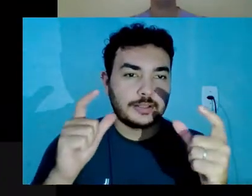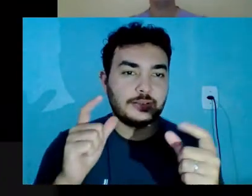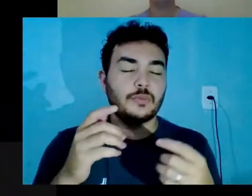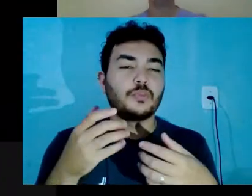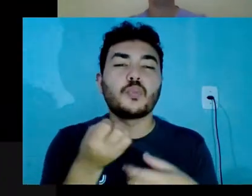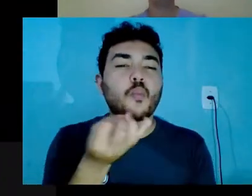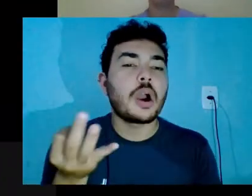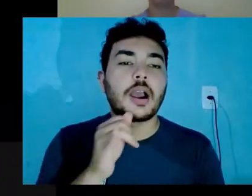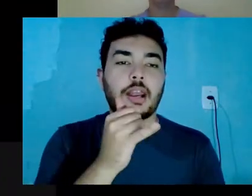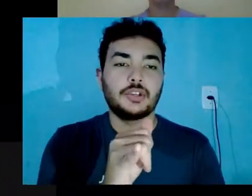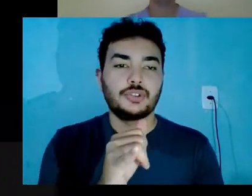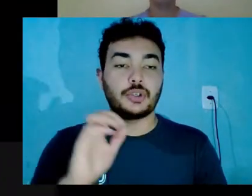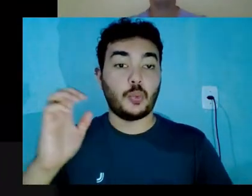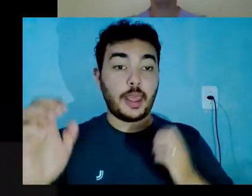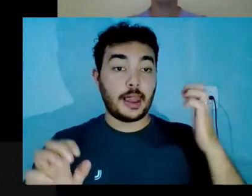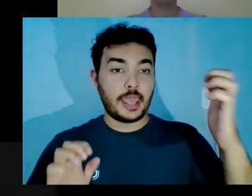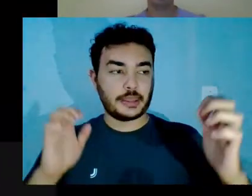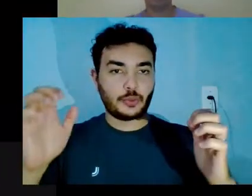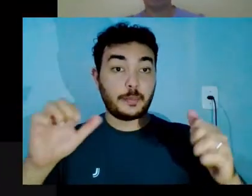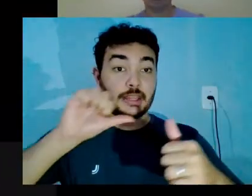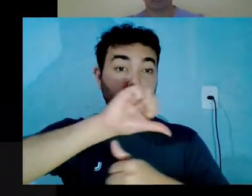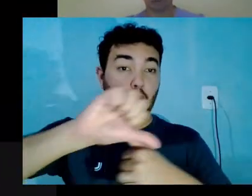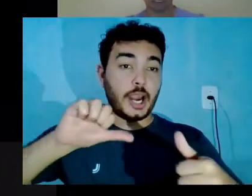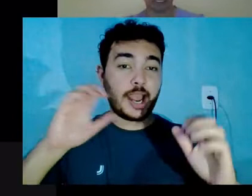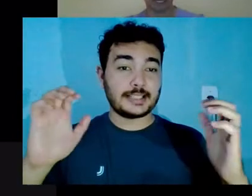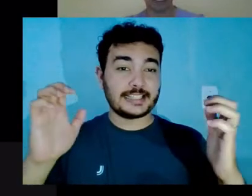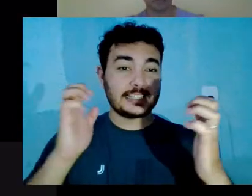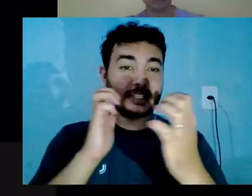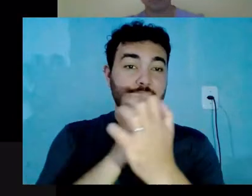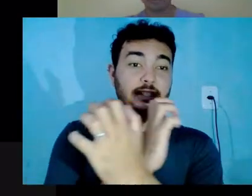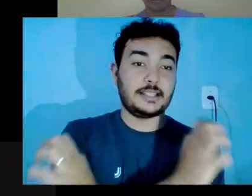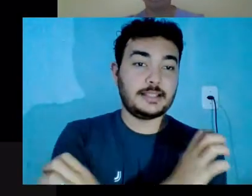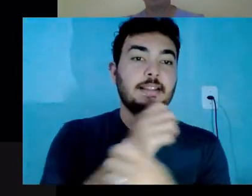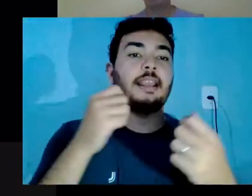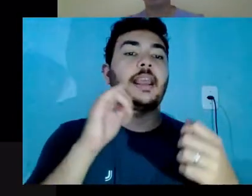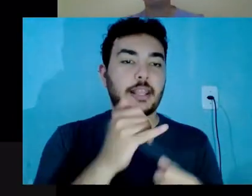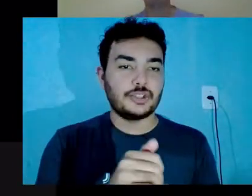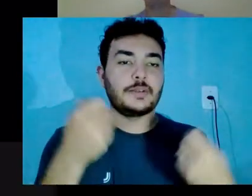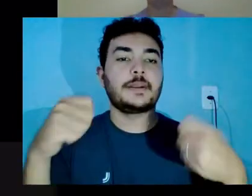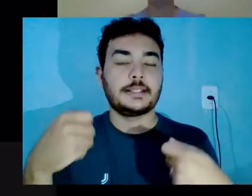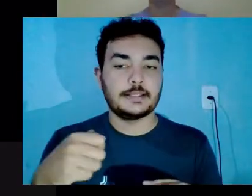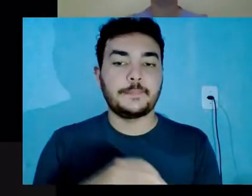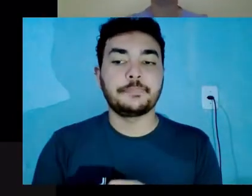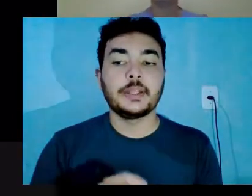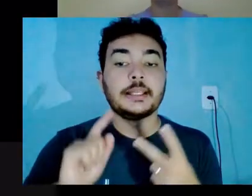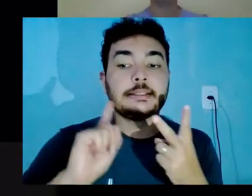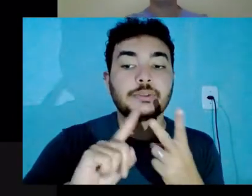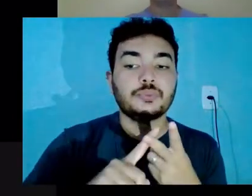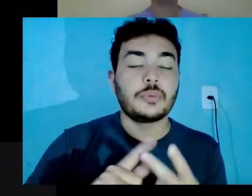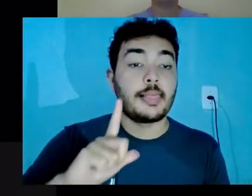onda, e que provavelmente essa diferença de energia pode estar associada a isso, e que há uma imperfeição,